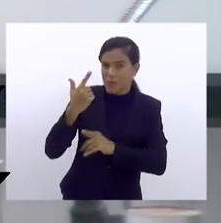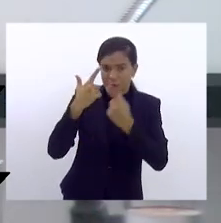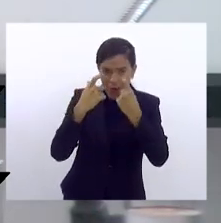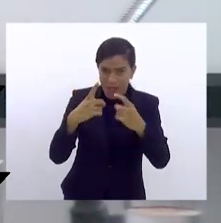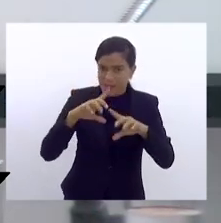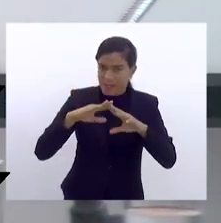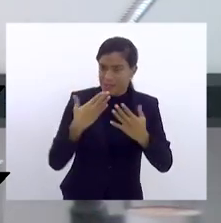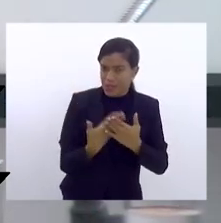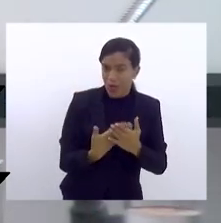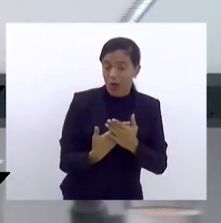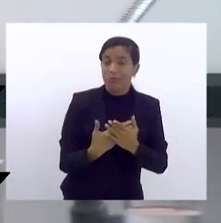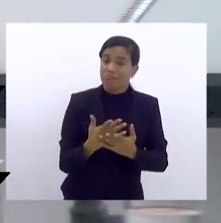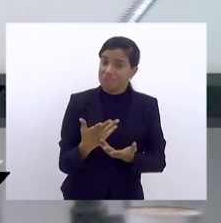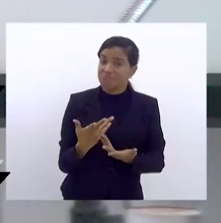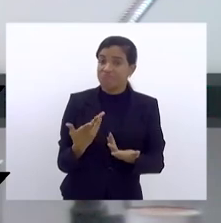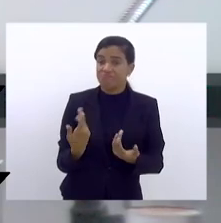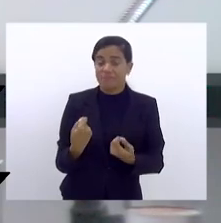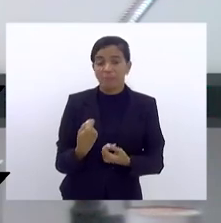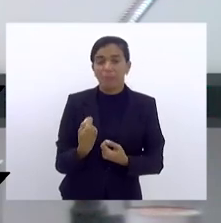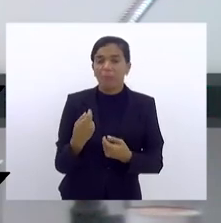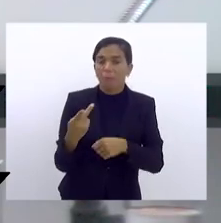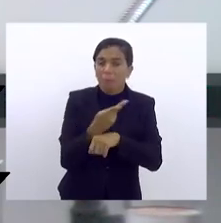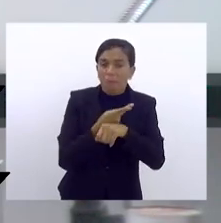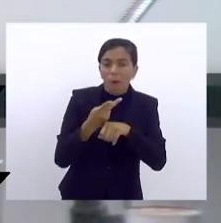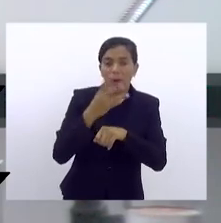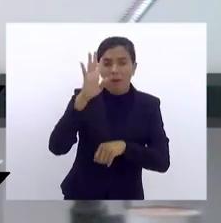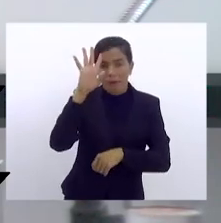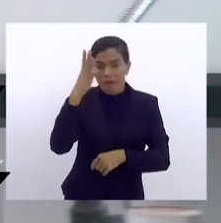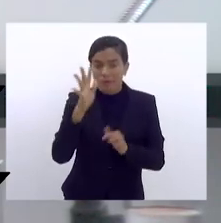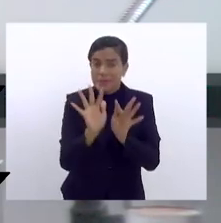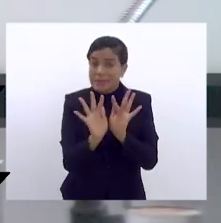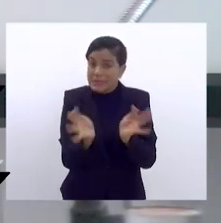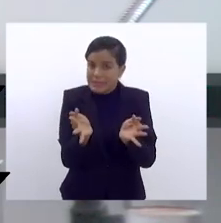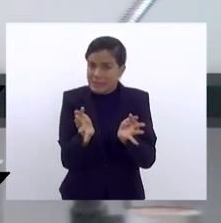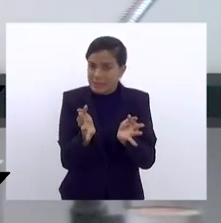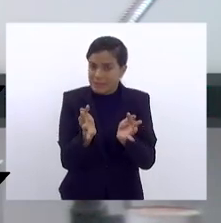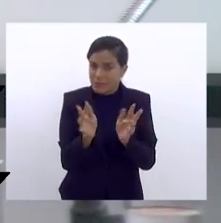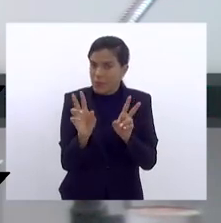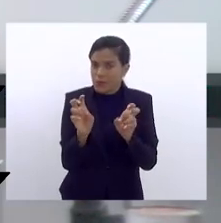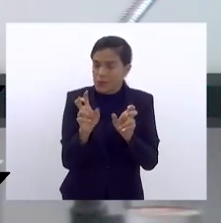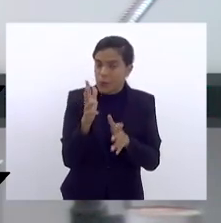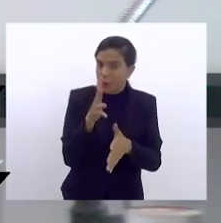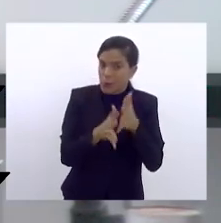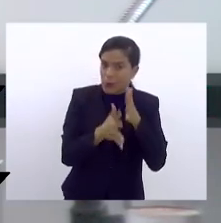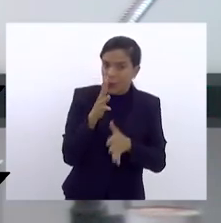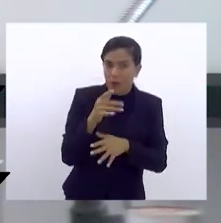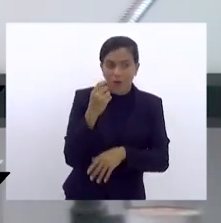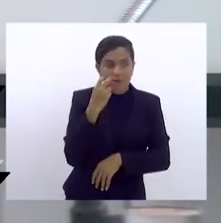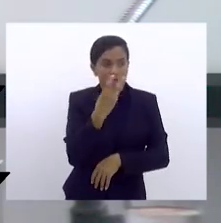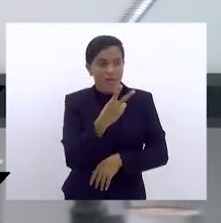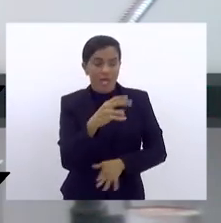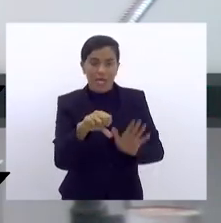para um assunto tão complexo eu acho que o brasileiro às vezes enxerga crime e violência ele faz um silogismo